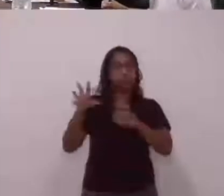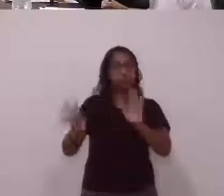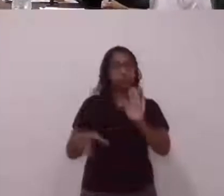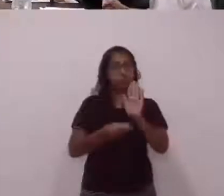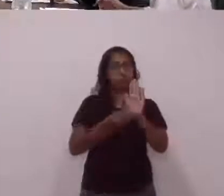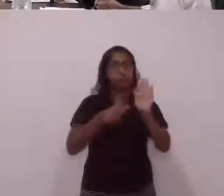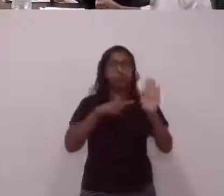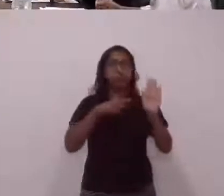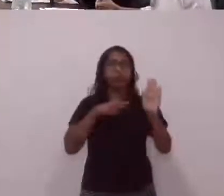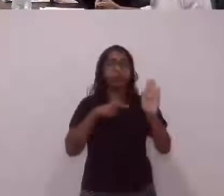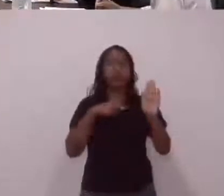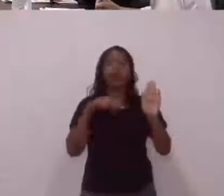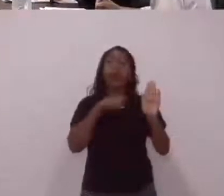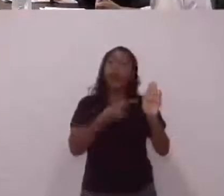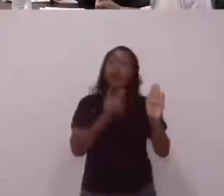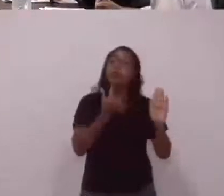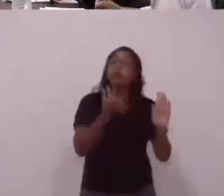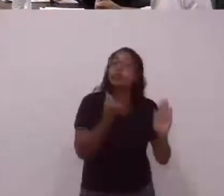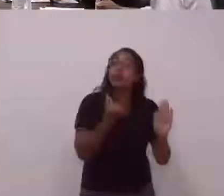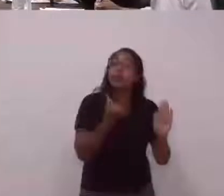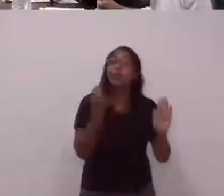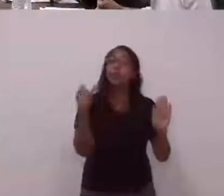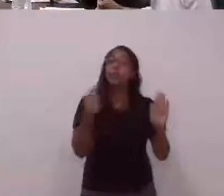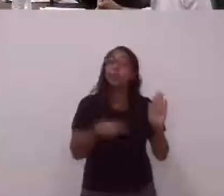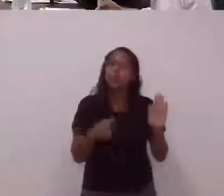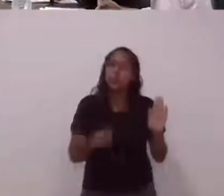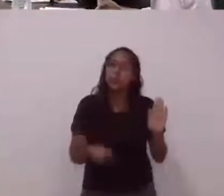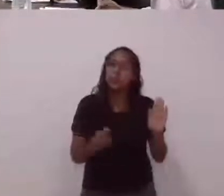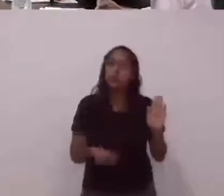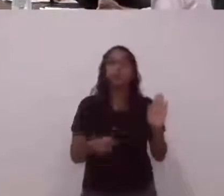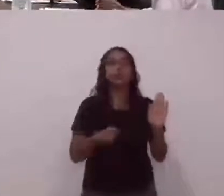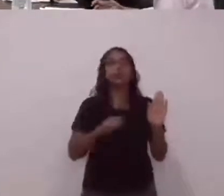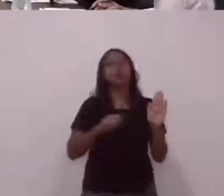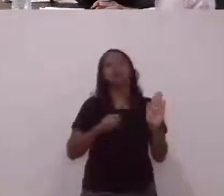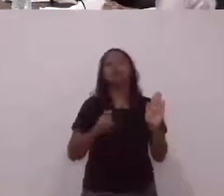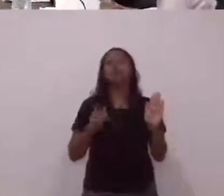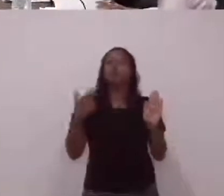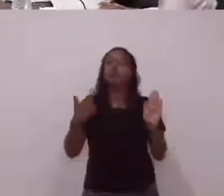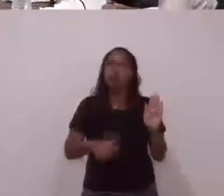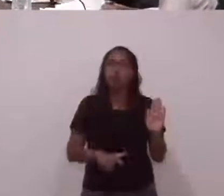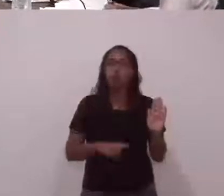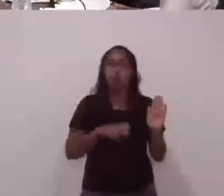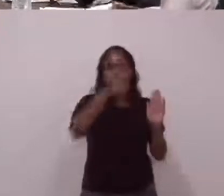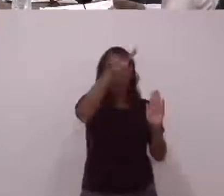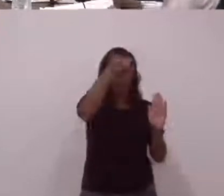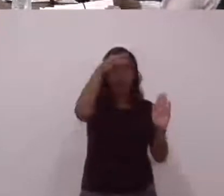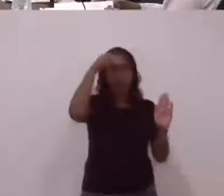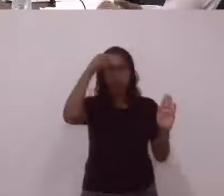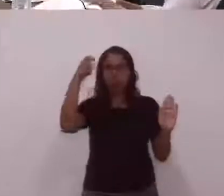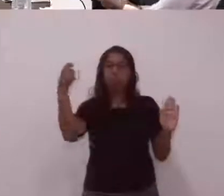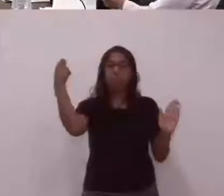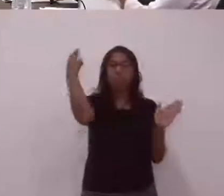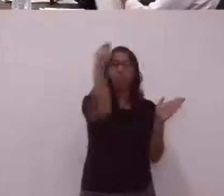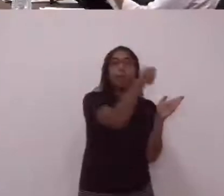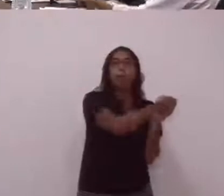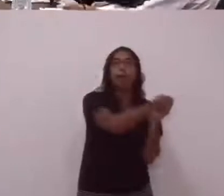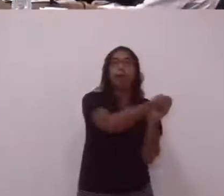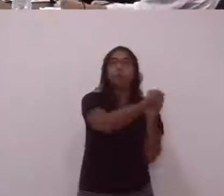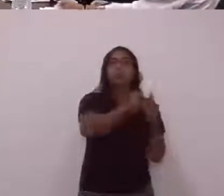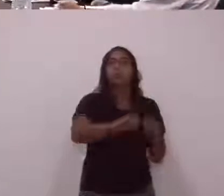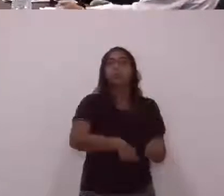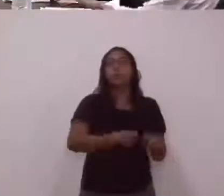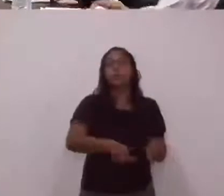ressarcido porque lesivo ao erário. A obrigação do ressarcimento do erário está